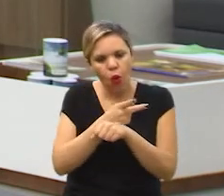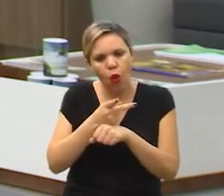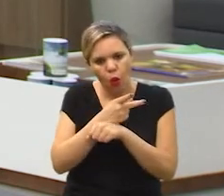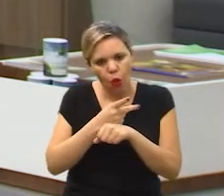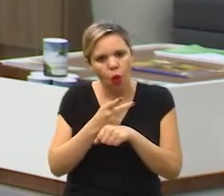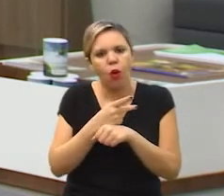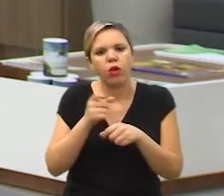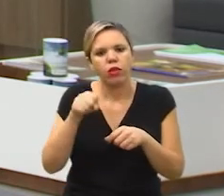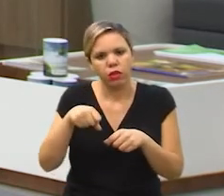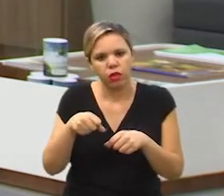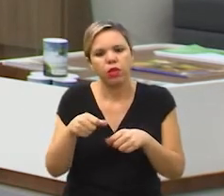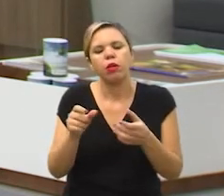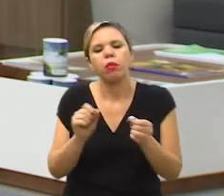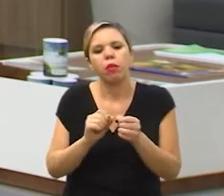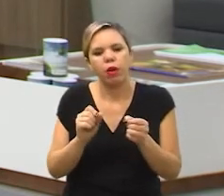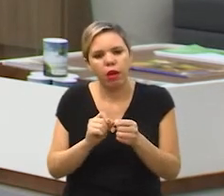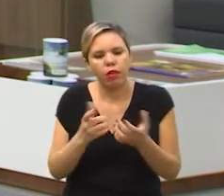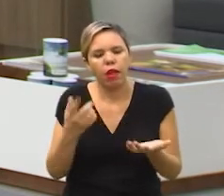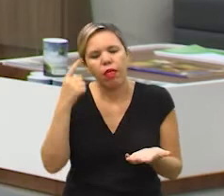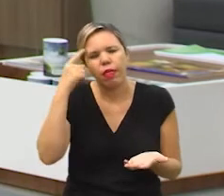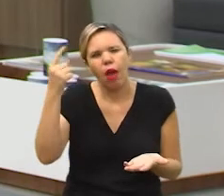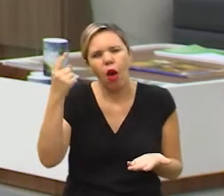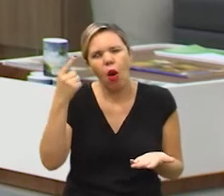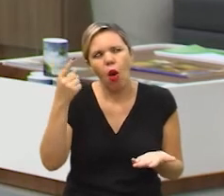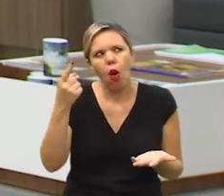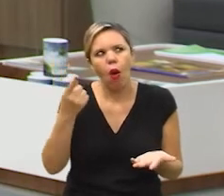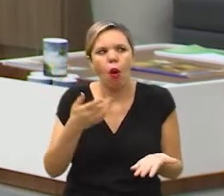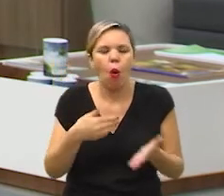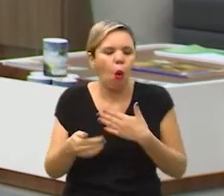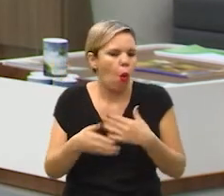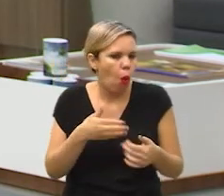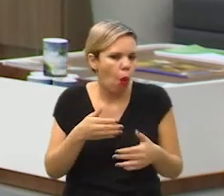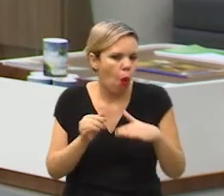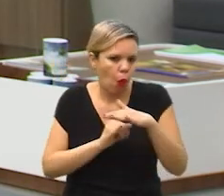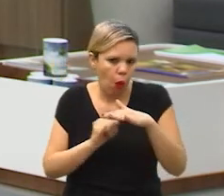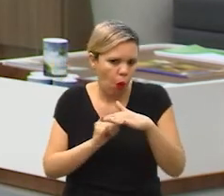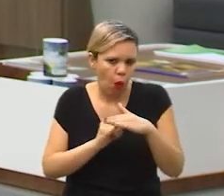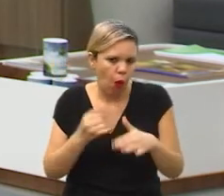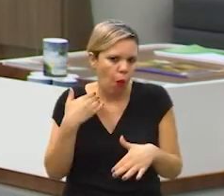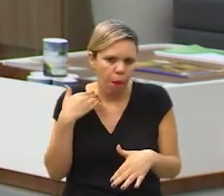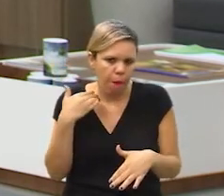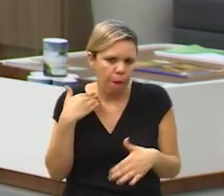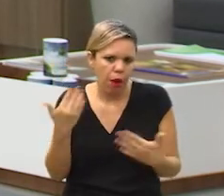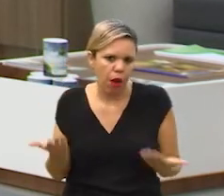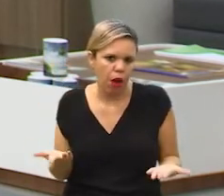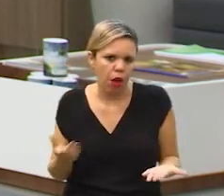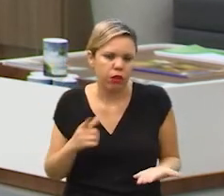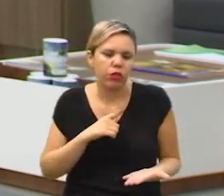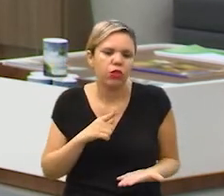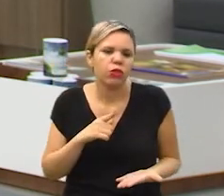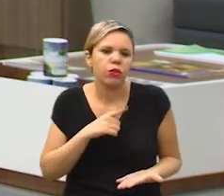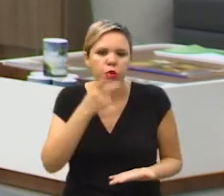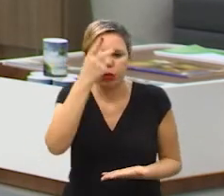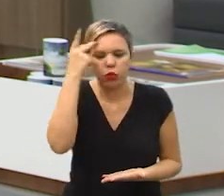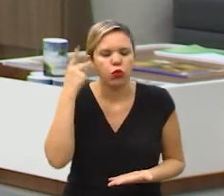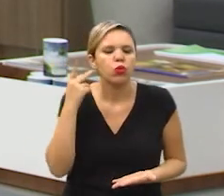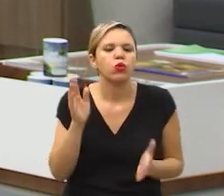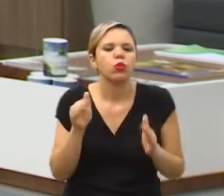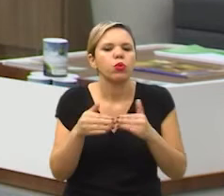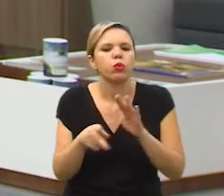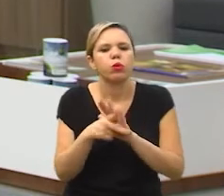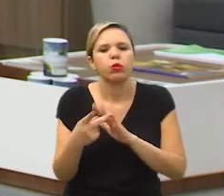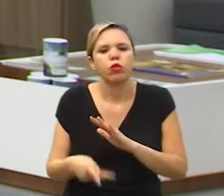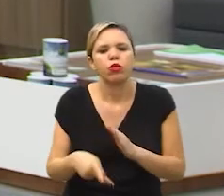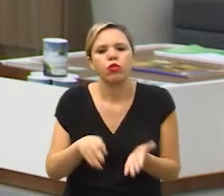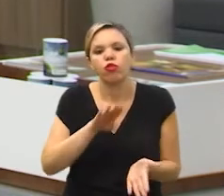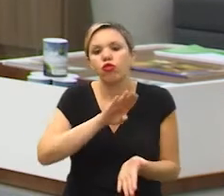um consultor para ter essa ideia. Ela pode procurar qualquer instituição financeira ou ela tem que ter uma pessoa específica para